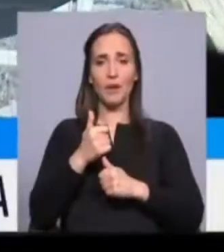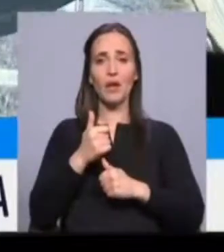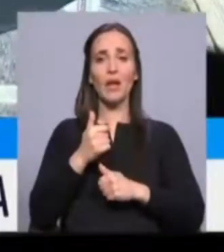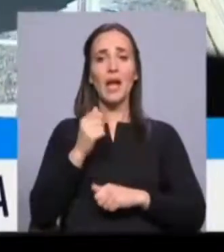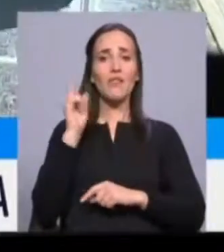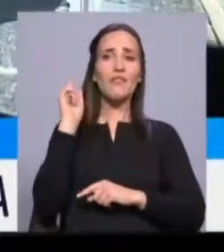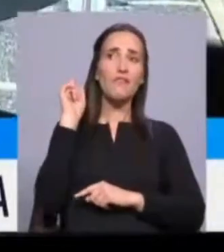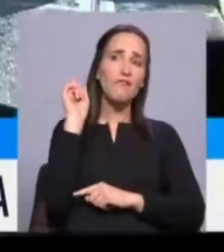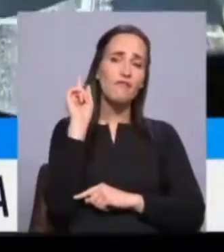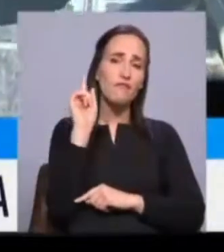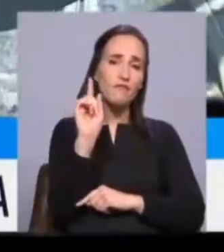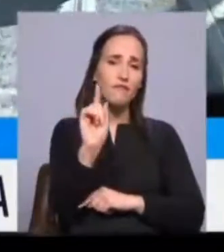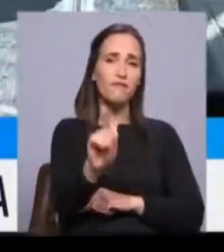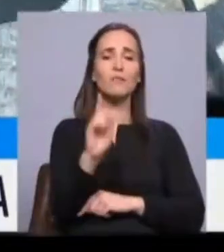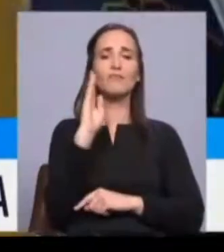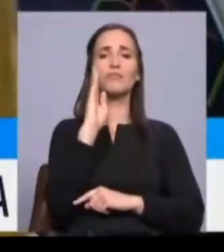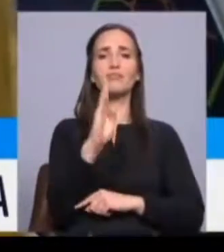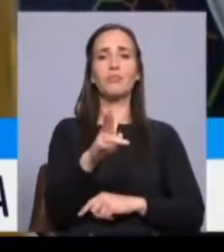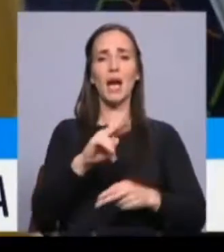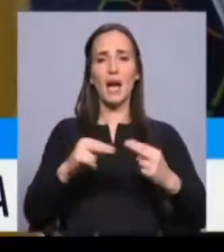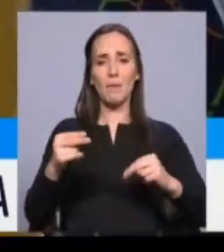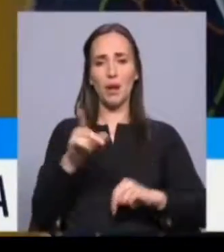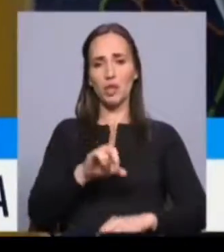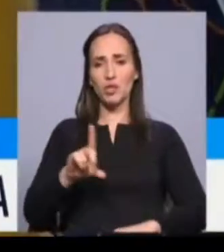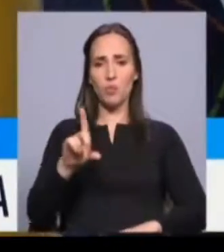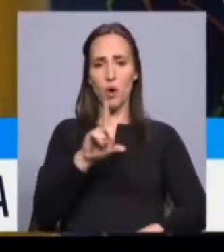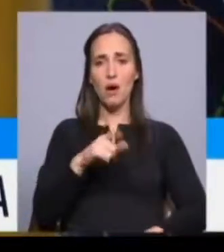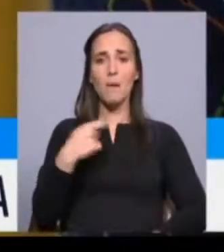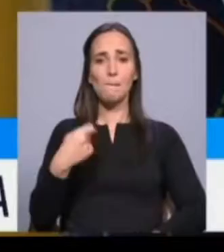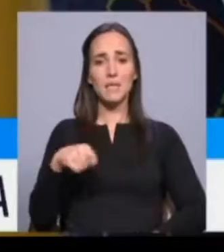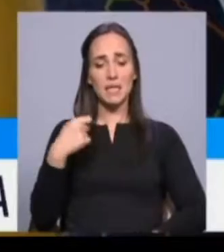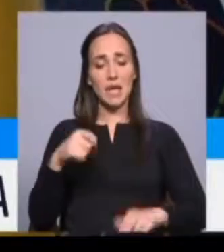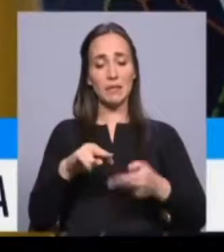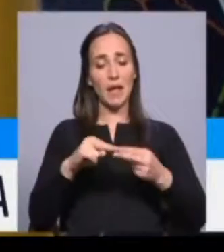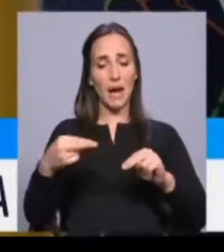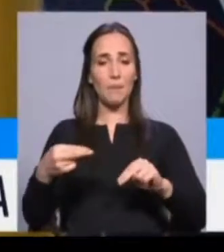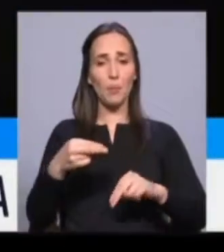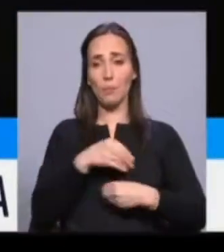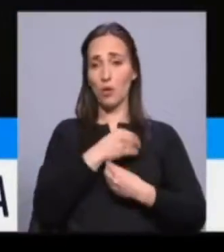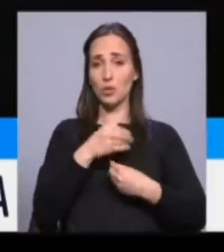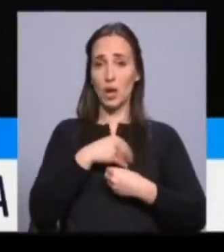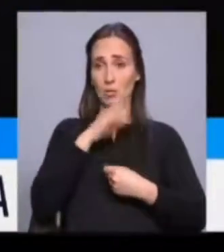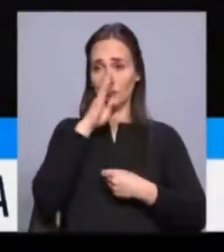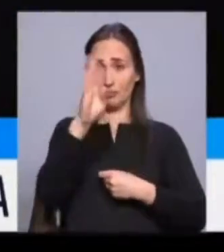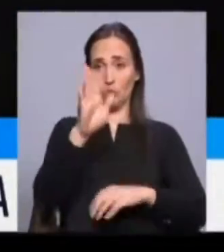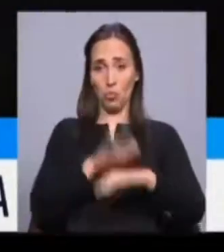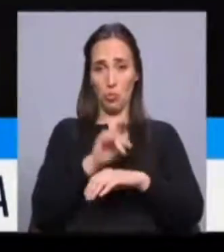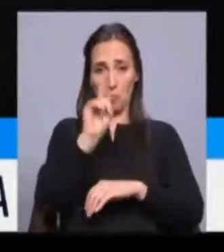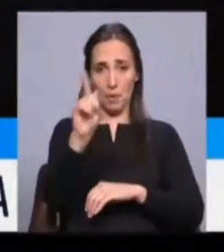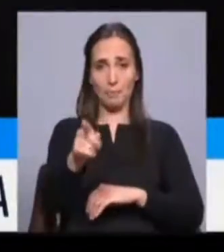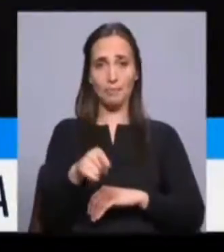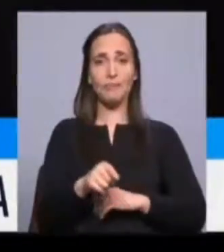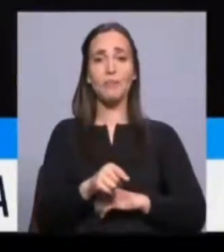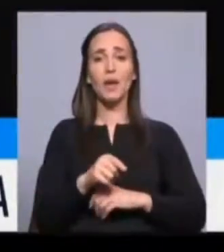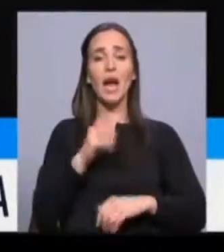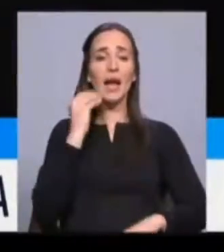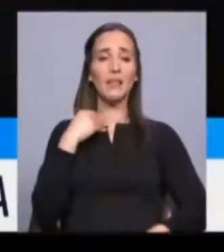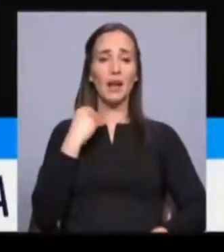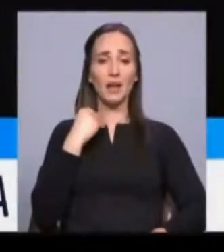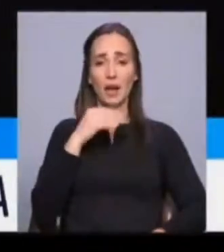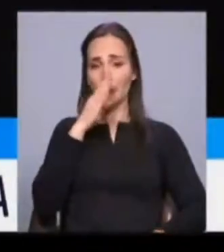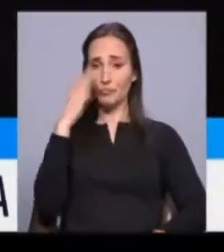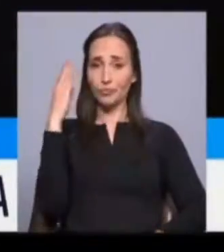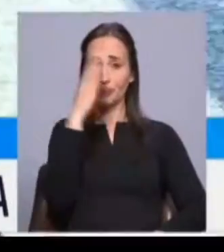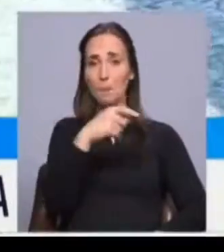Tem como destino a Câmara de Lisboa. É ao presidente da Câmara que o Bloco de Esquerda aponta culpas. Catarina Martins acusa